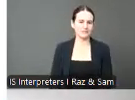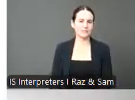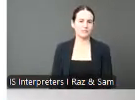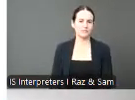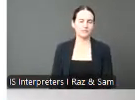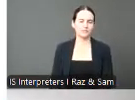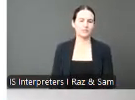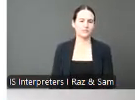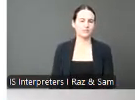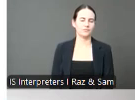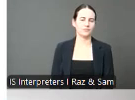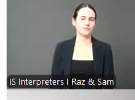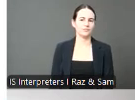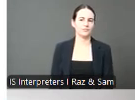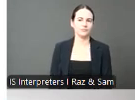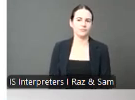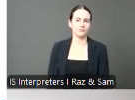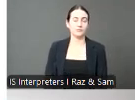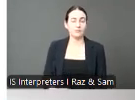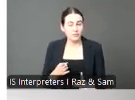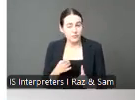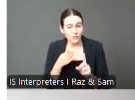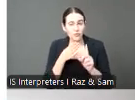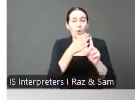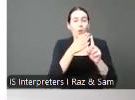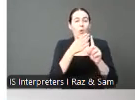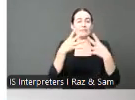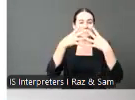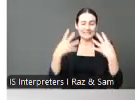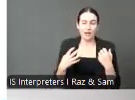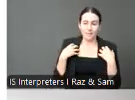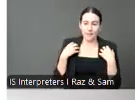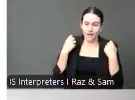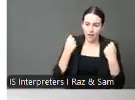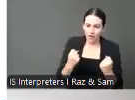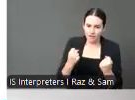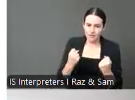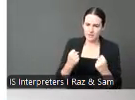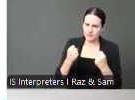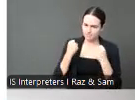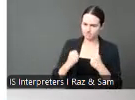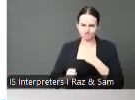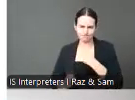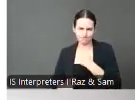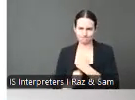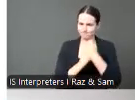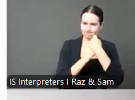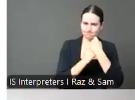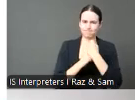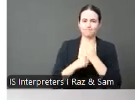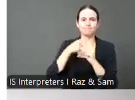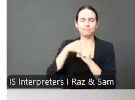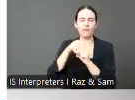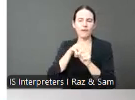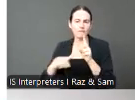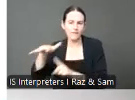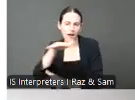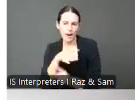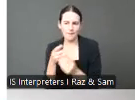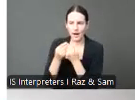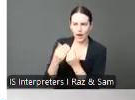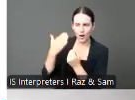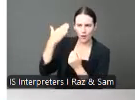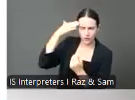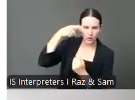saúde, fortalecer os sistemas de saúde e vigilância, assim como o pessoal de saúde, integração social, fortalecer